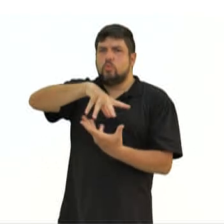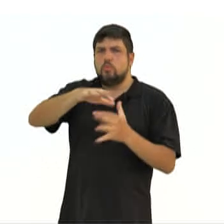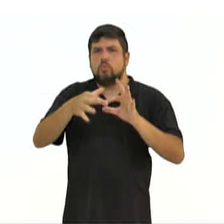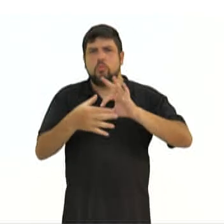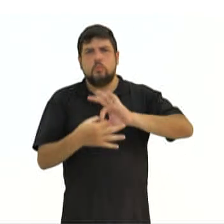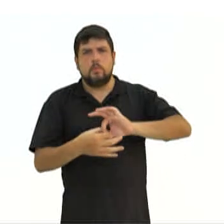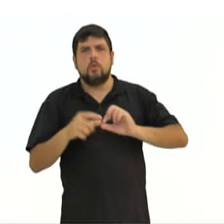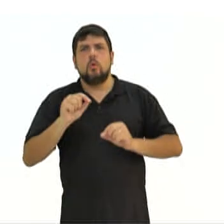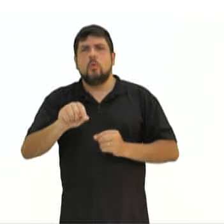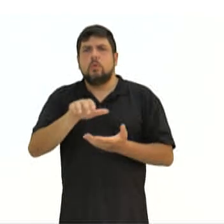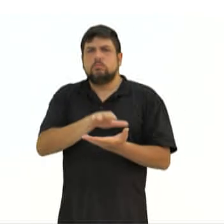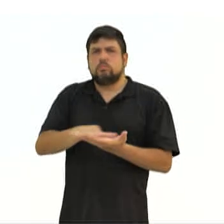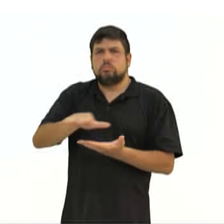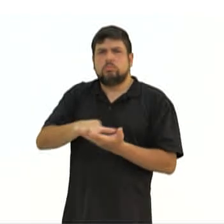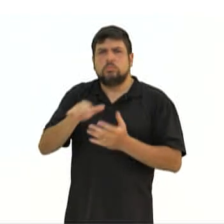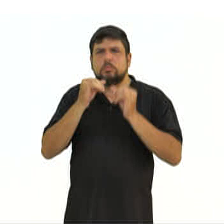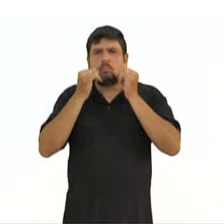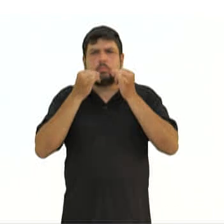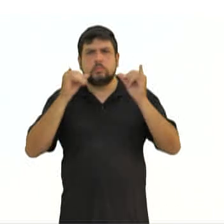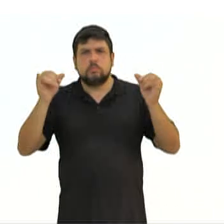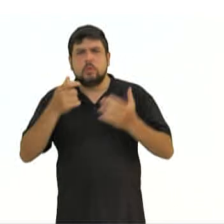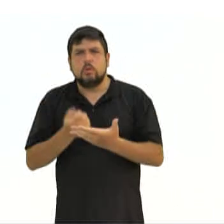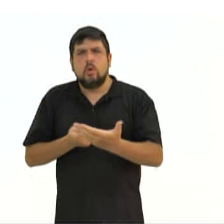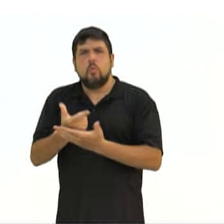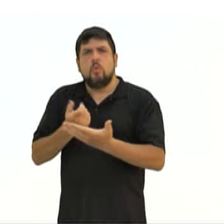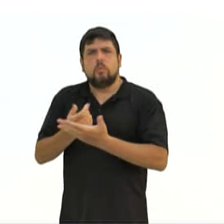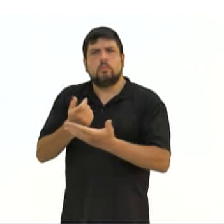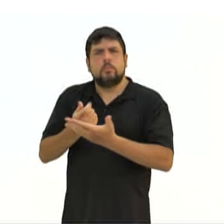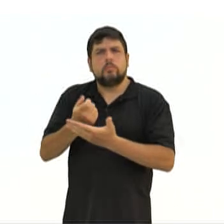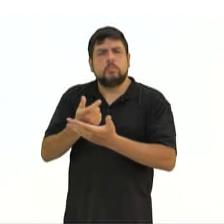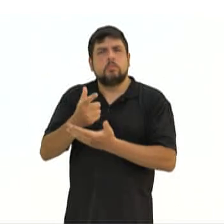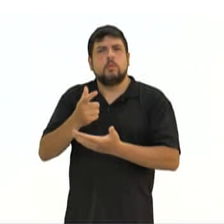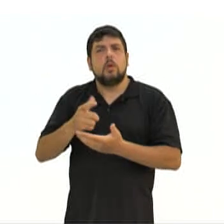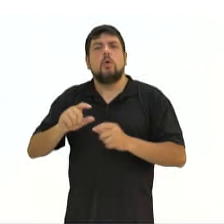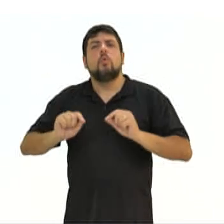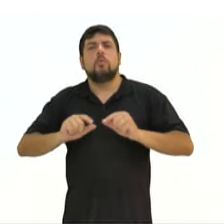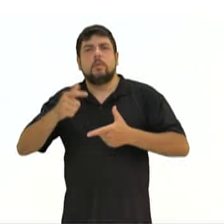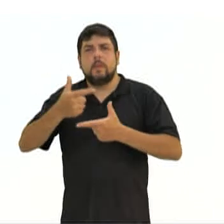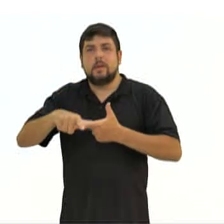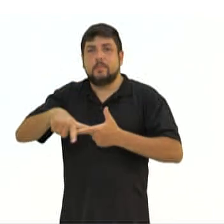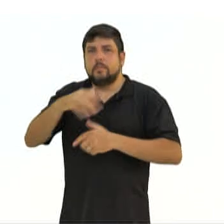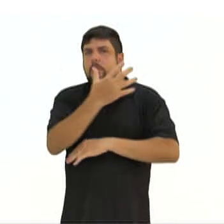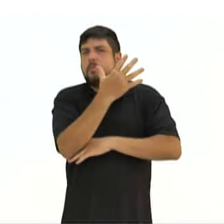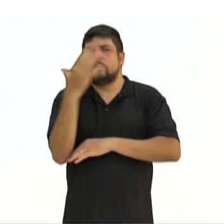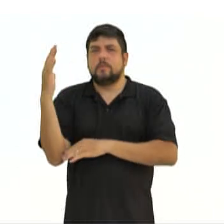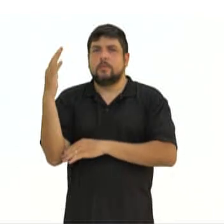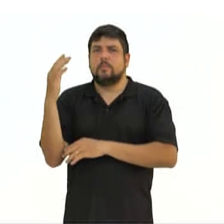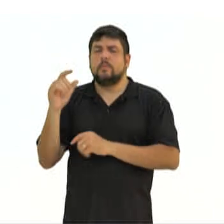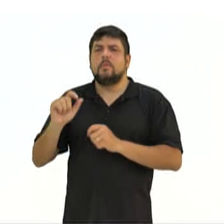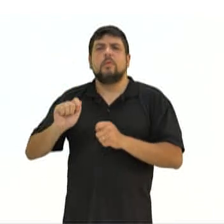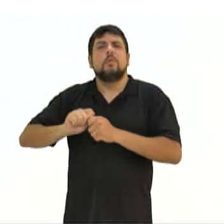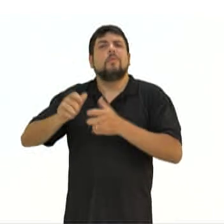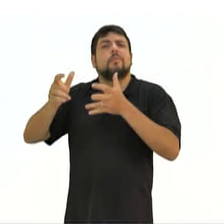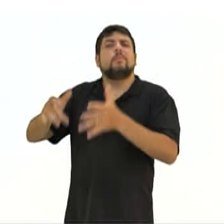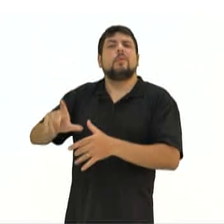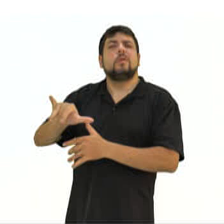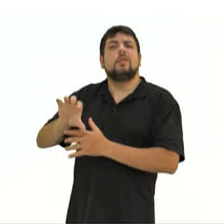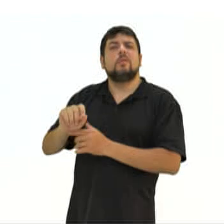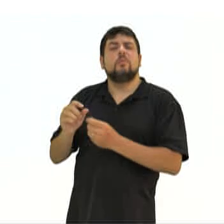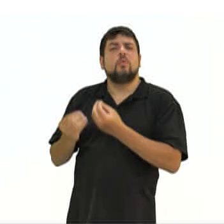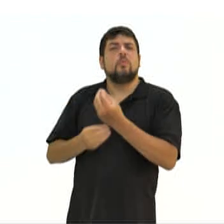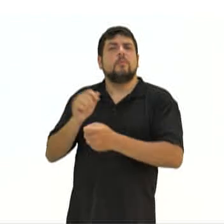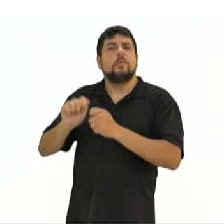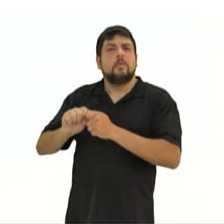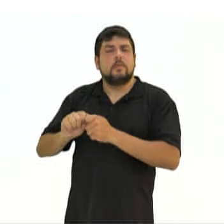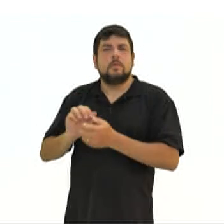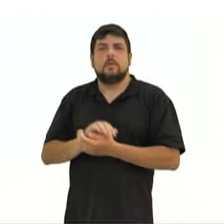alto consumo de aparelhos eletrônicos, o que acaba por gerar um grande problema ambiental. O que fazer com o lixo eletrônico? A respeito do